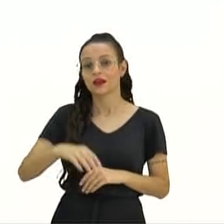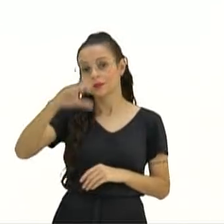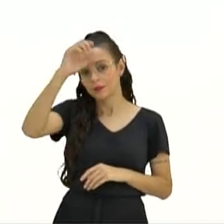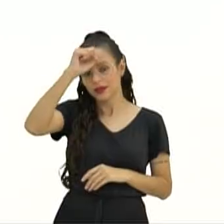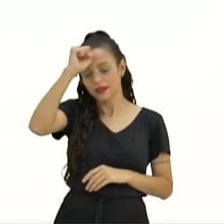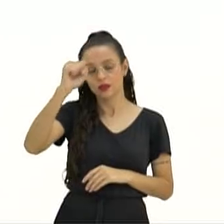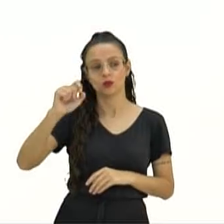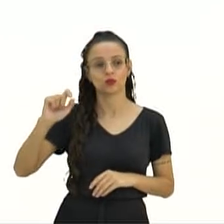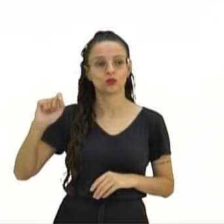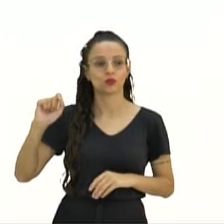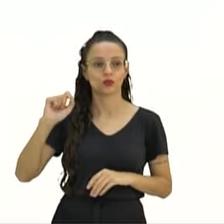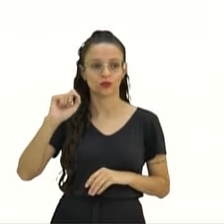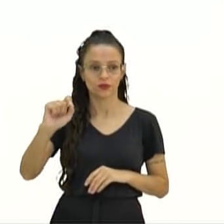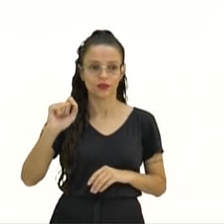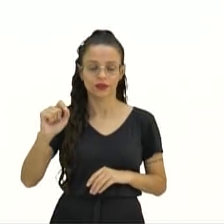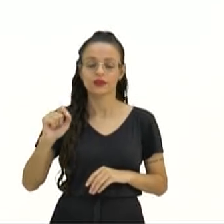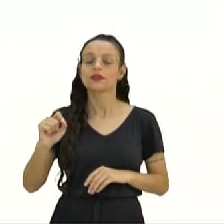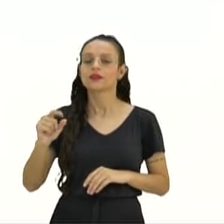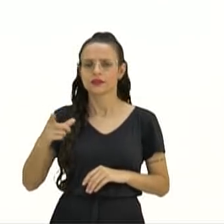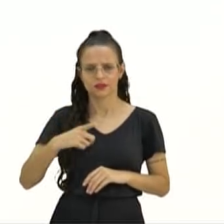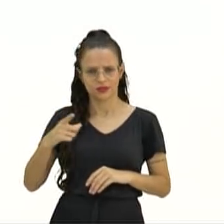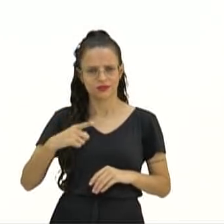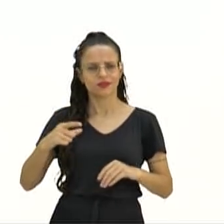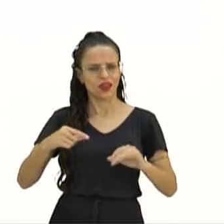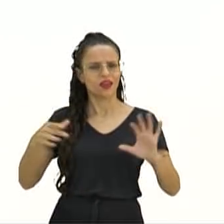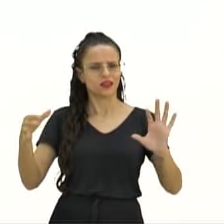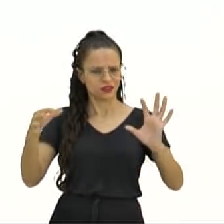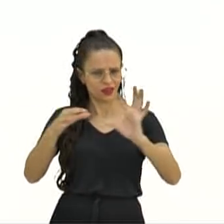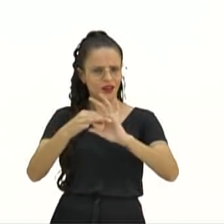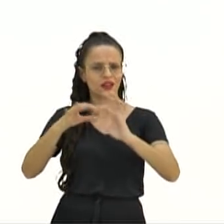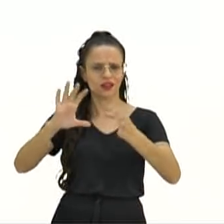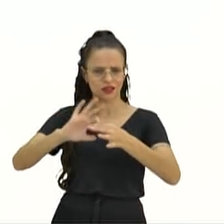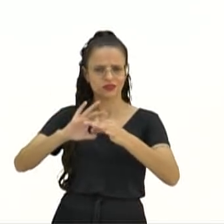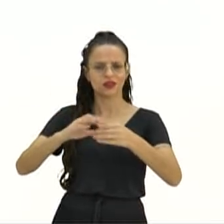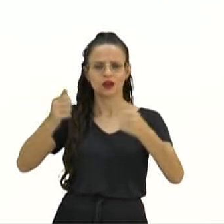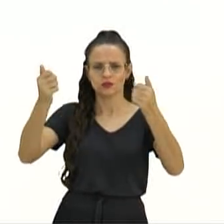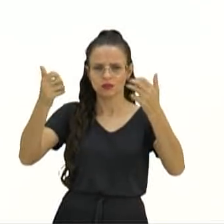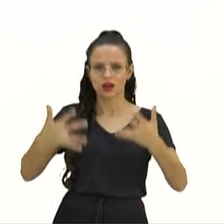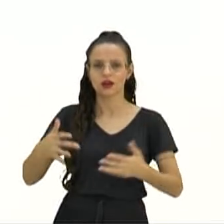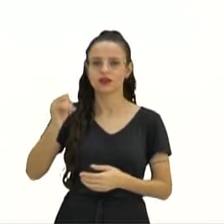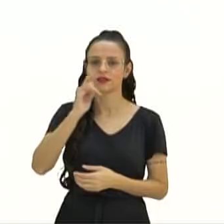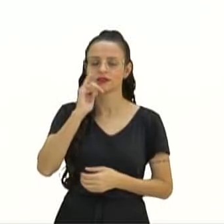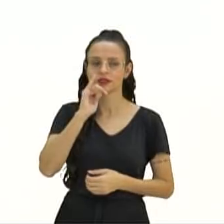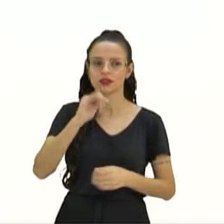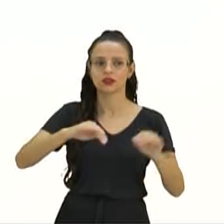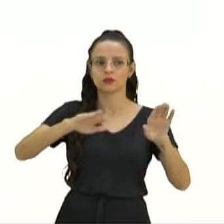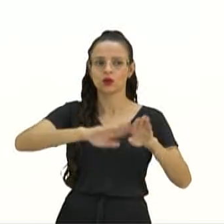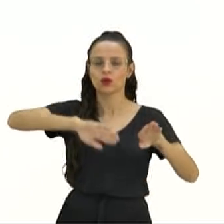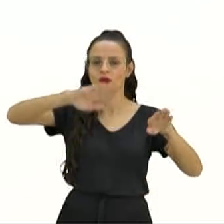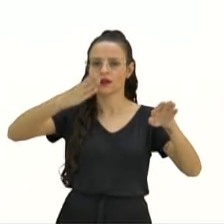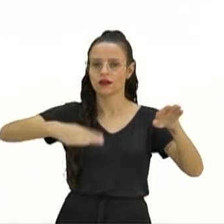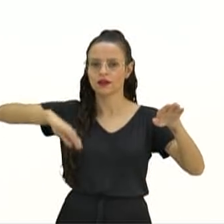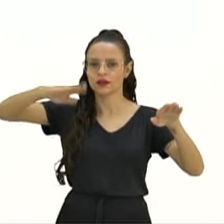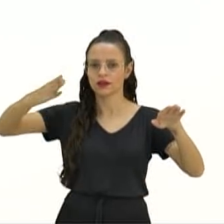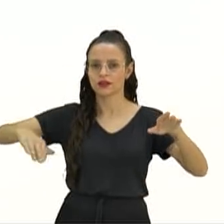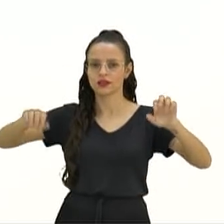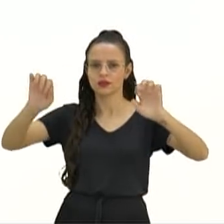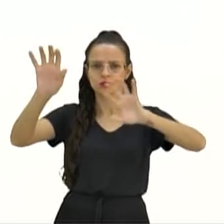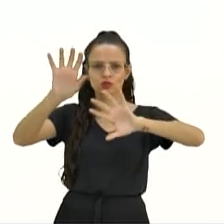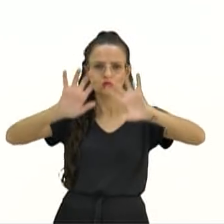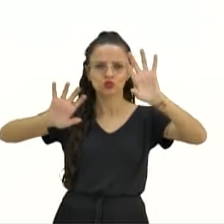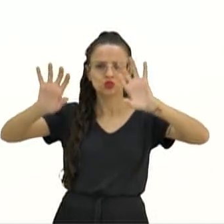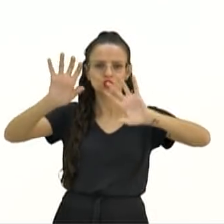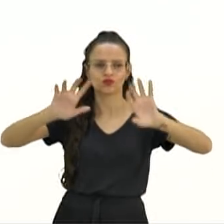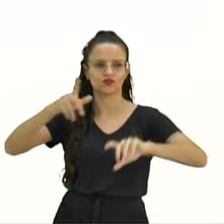aprendeu que os elementos naturais interagem entre si, né? Aqui eu tenho um relevo, então eu tenho a formação de nuvem em